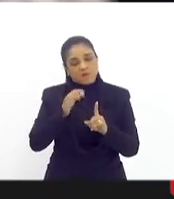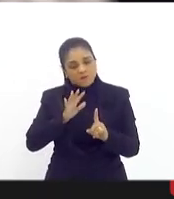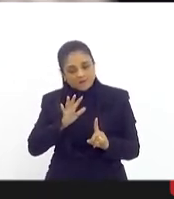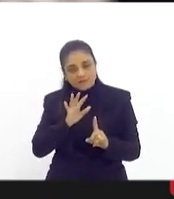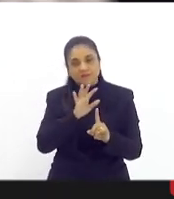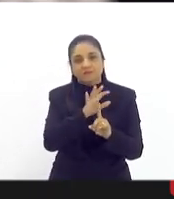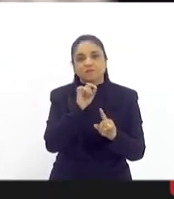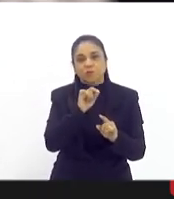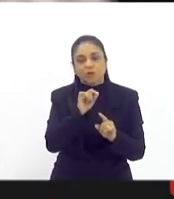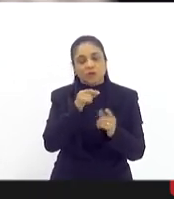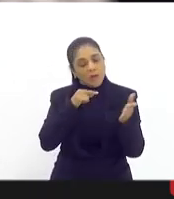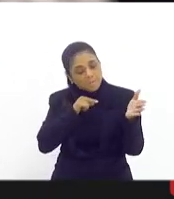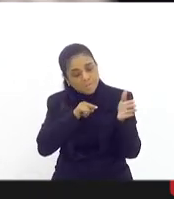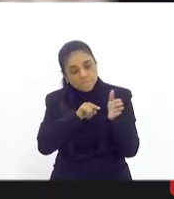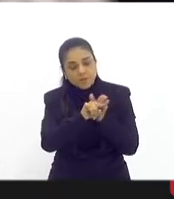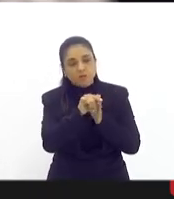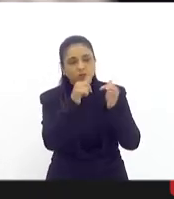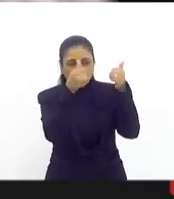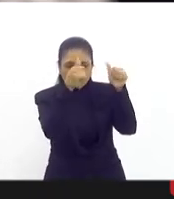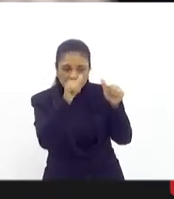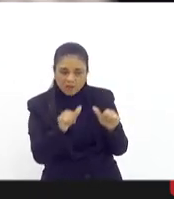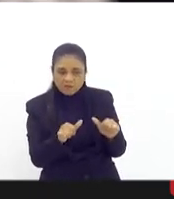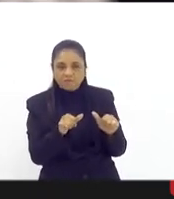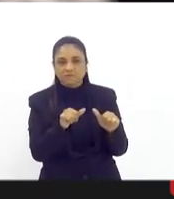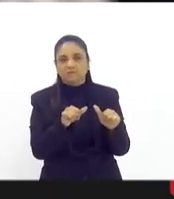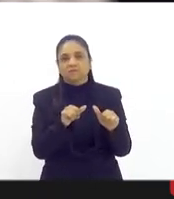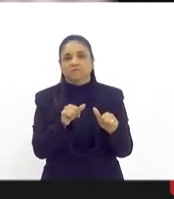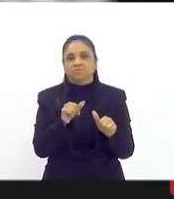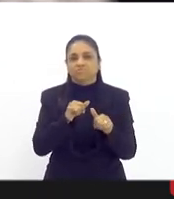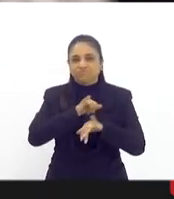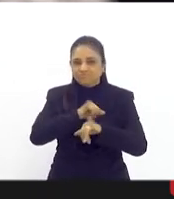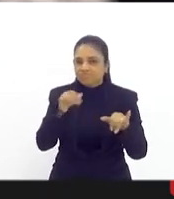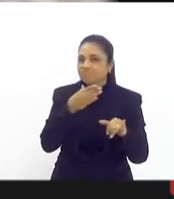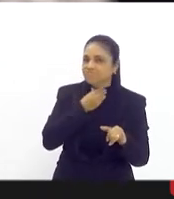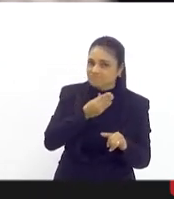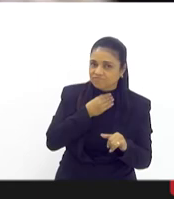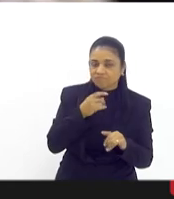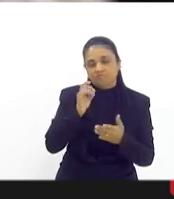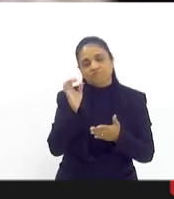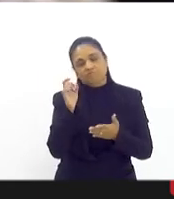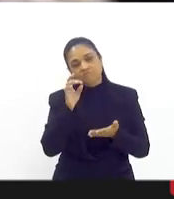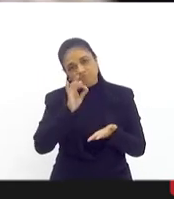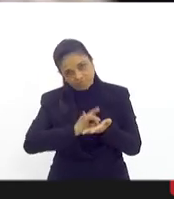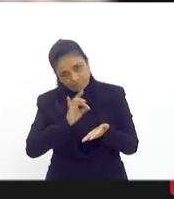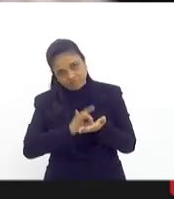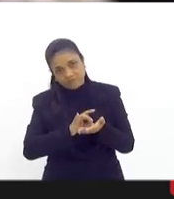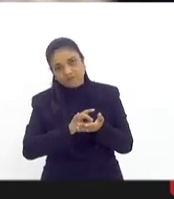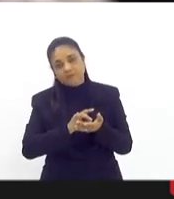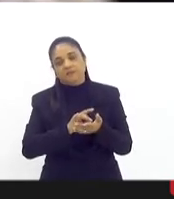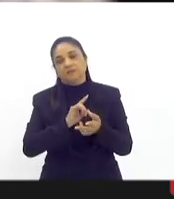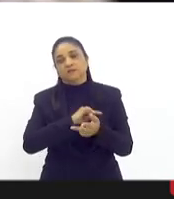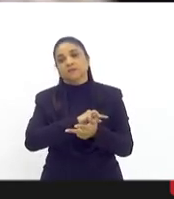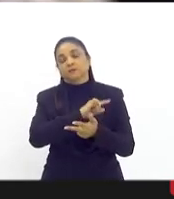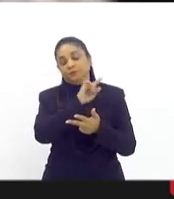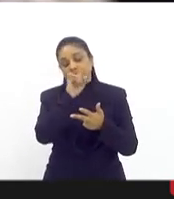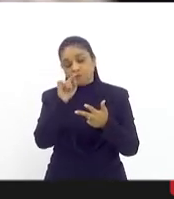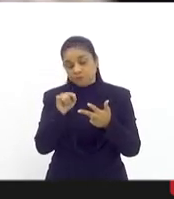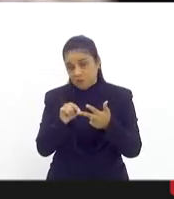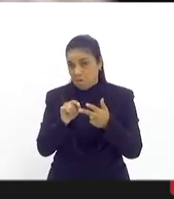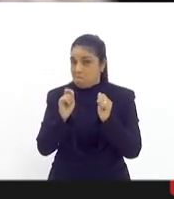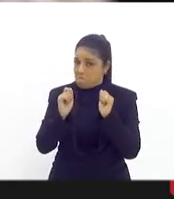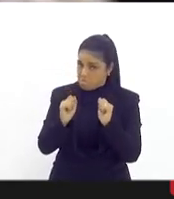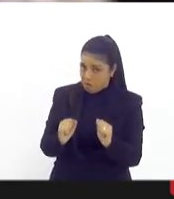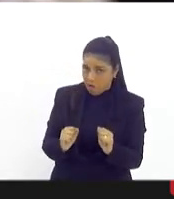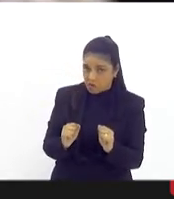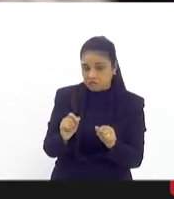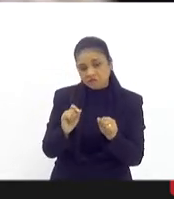a questionar e verificar. Enfim, esses são caminhos pontuais do que pode ser feito e do que eu